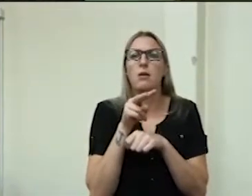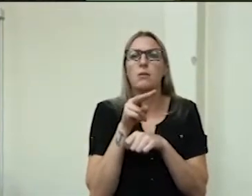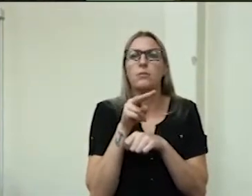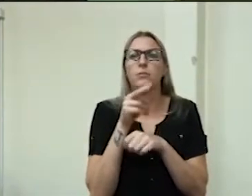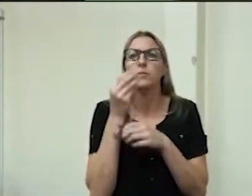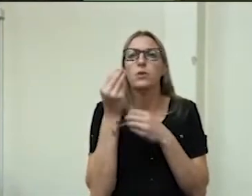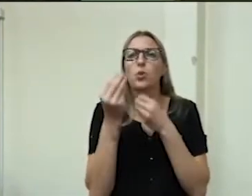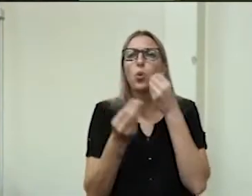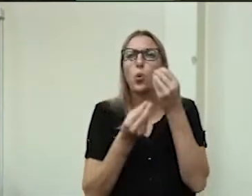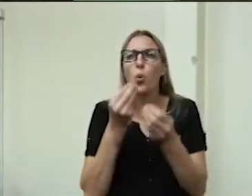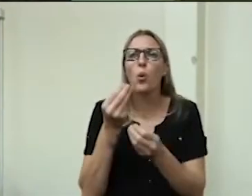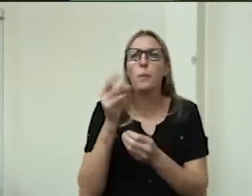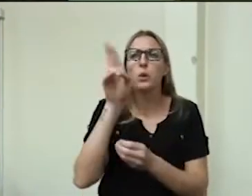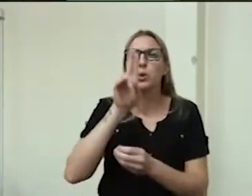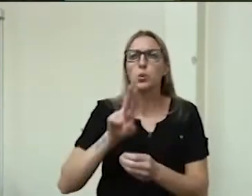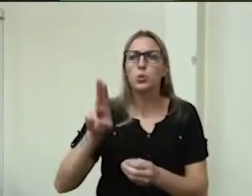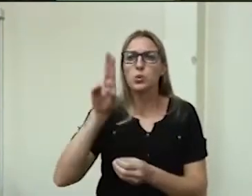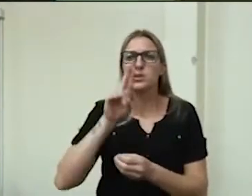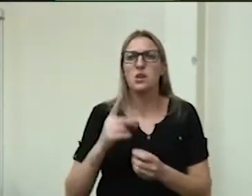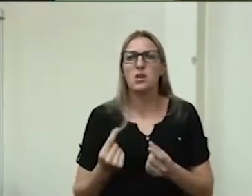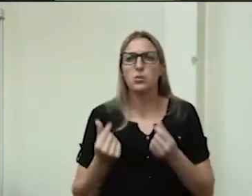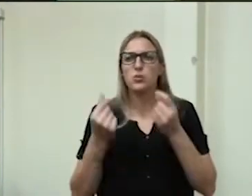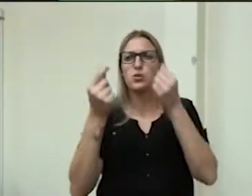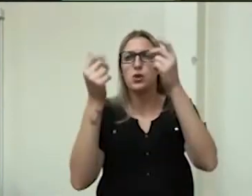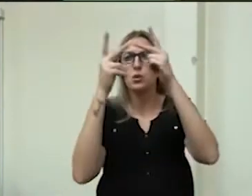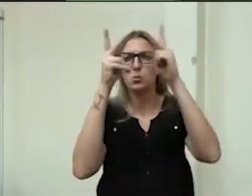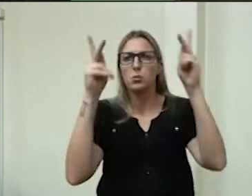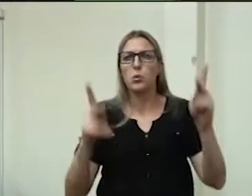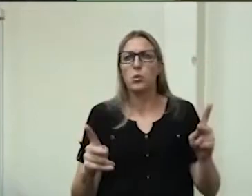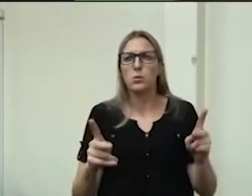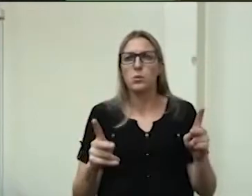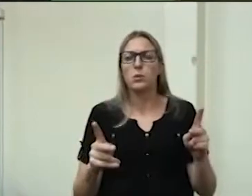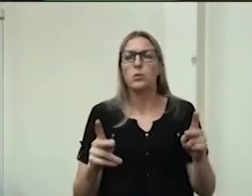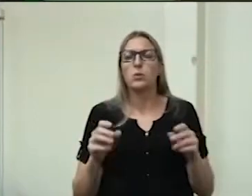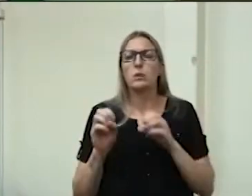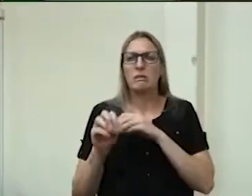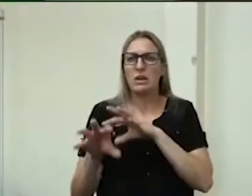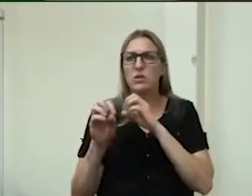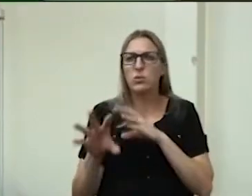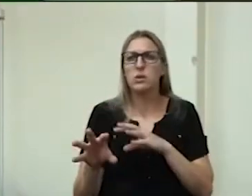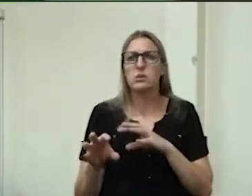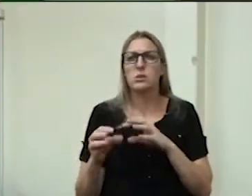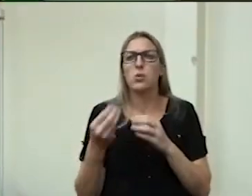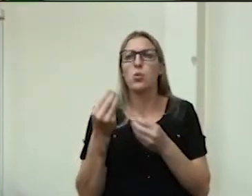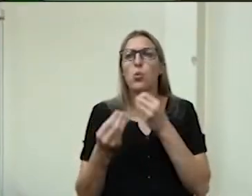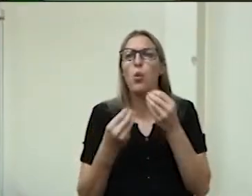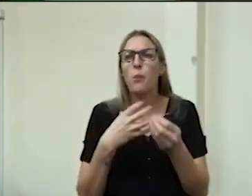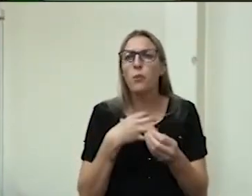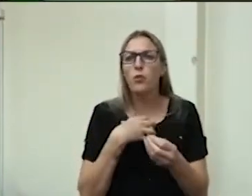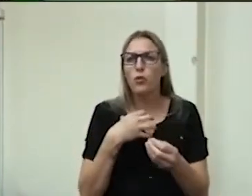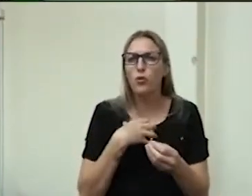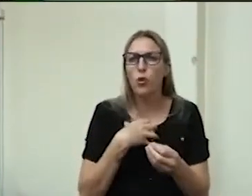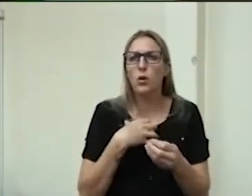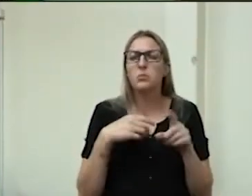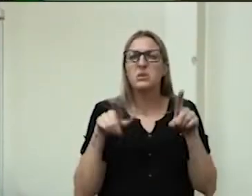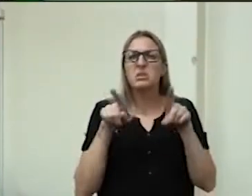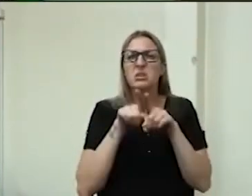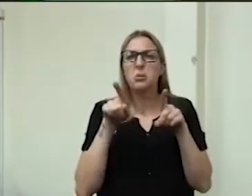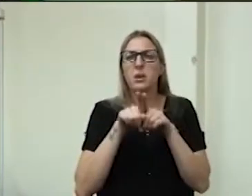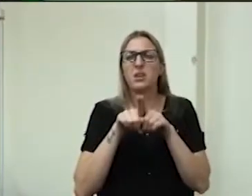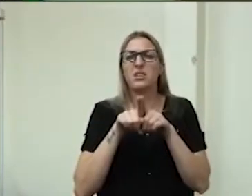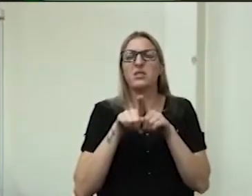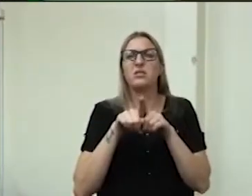sendo investido o dinheiro público na educação, de que forma, e trabalharmos muito pelo Pacto Federativo,